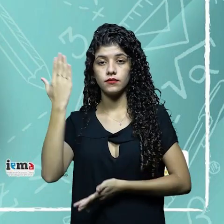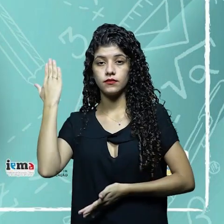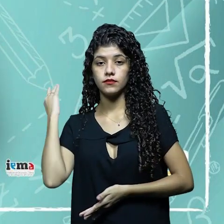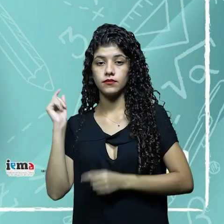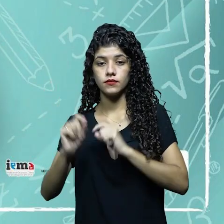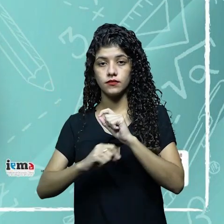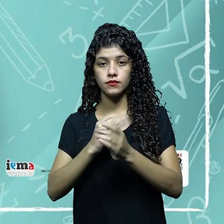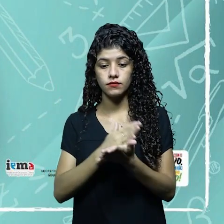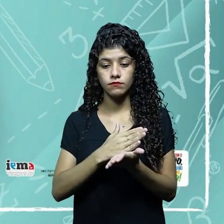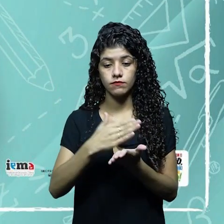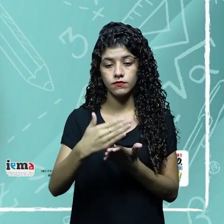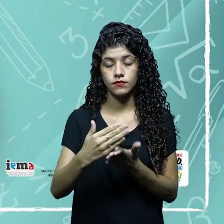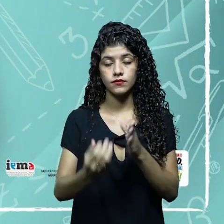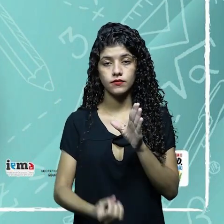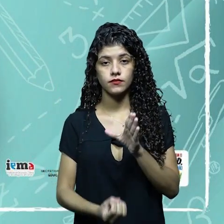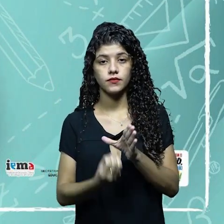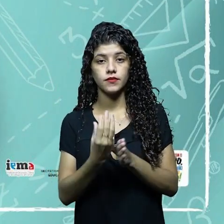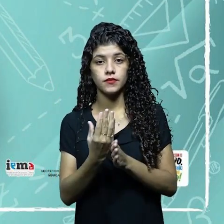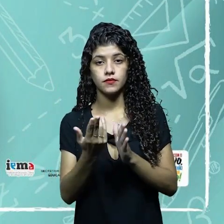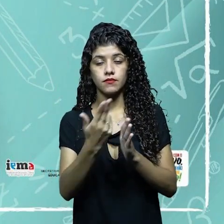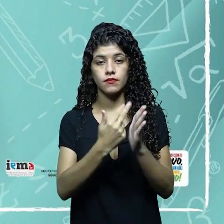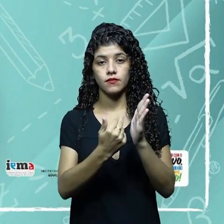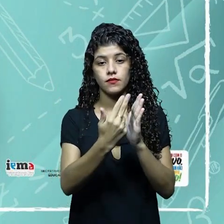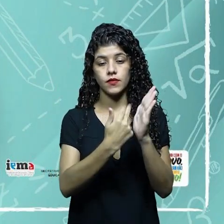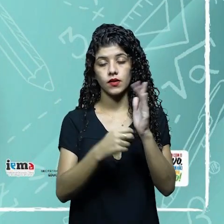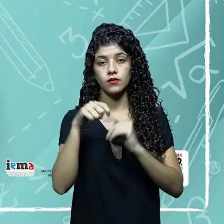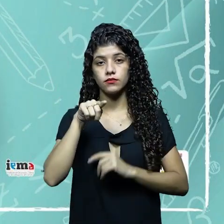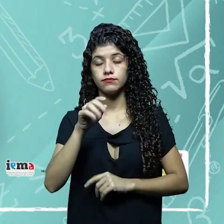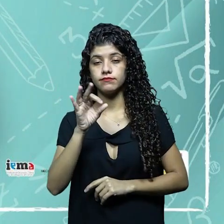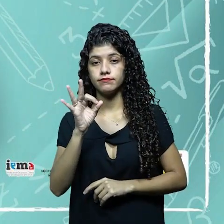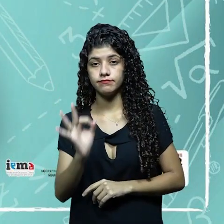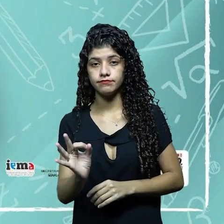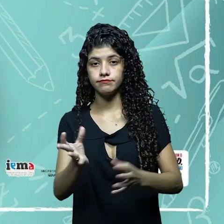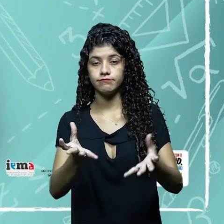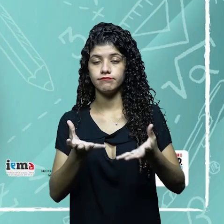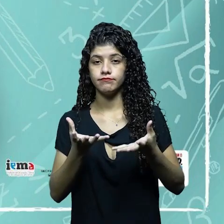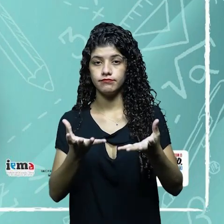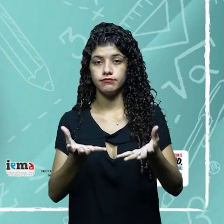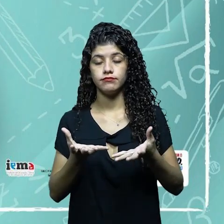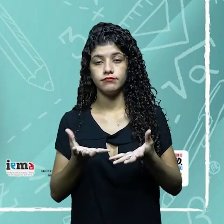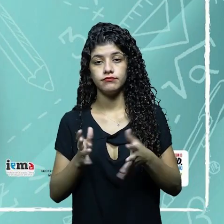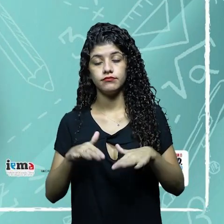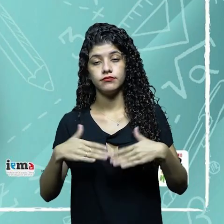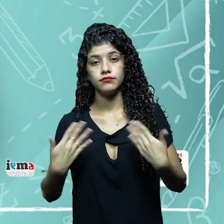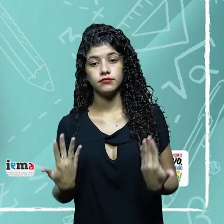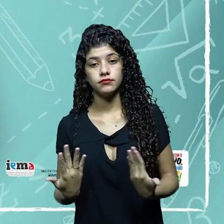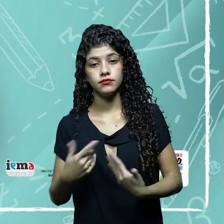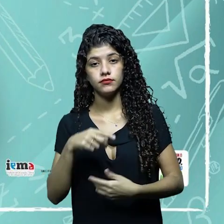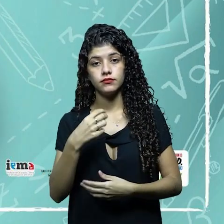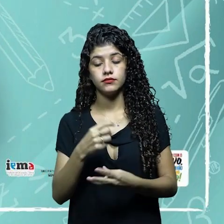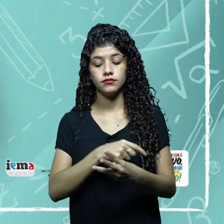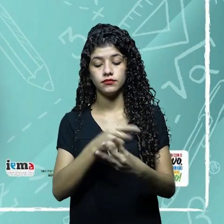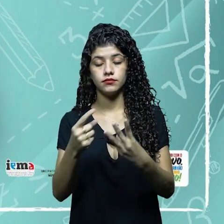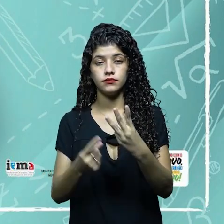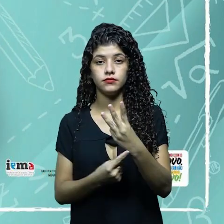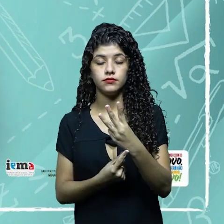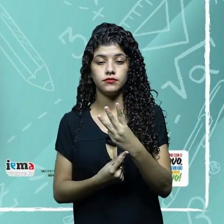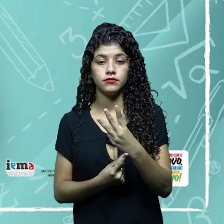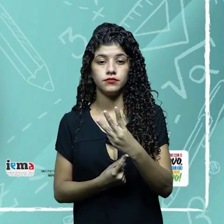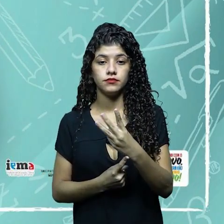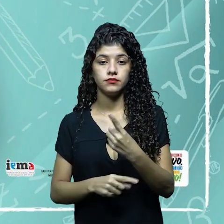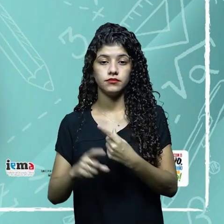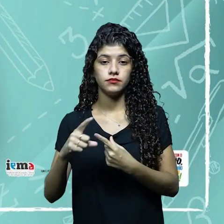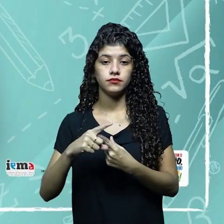para desenhos, quando você quer uma exatidão, né? Então, nós temos três tipos, né? Nós